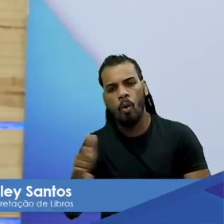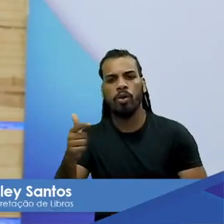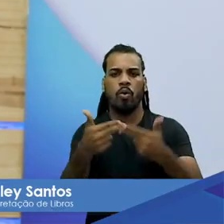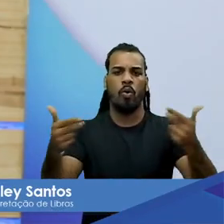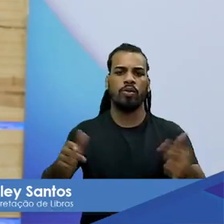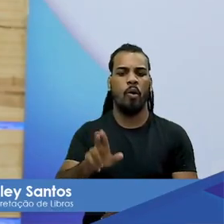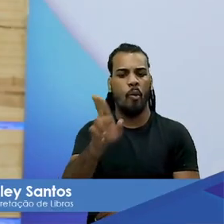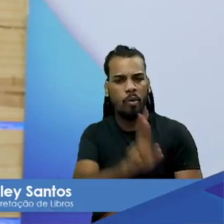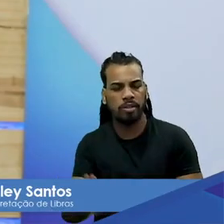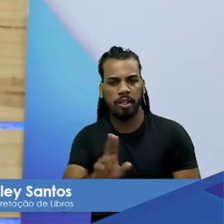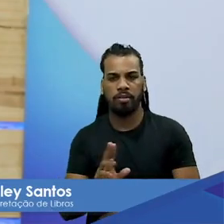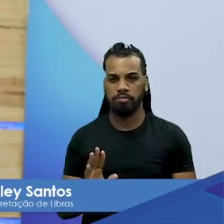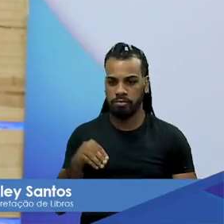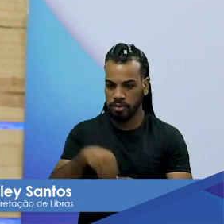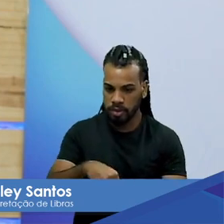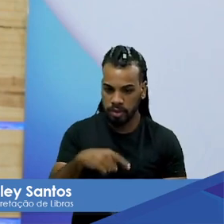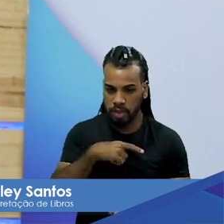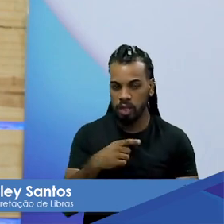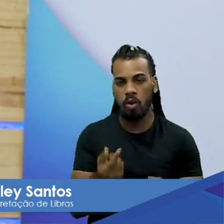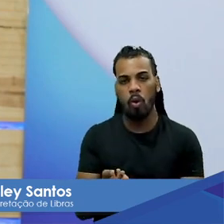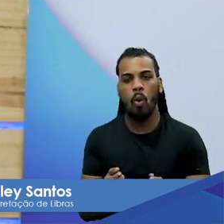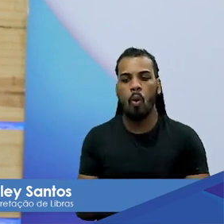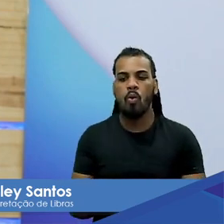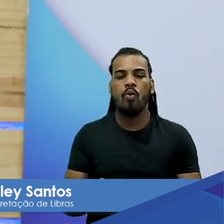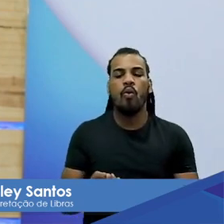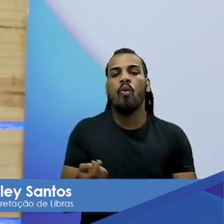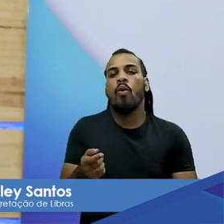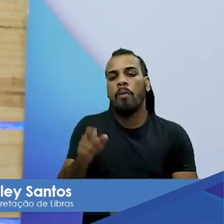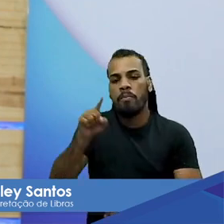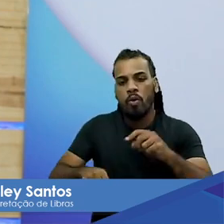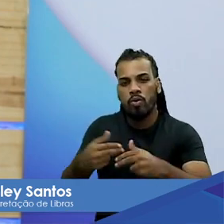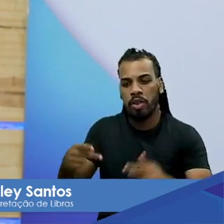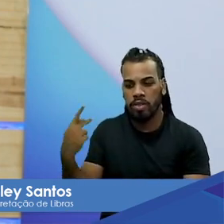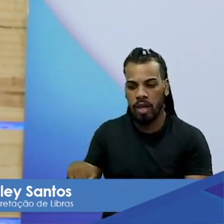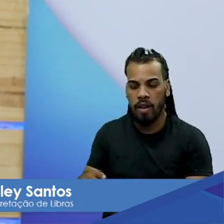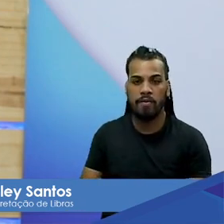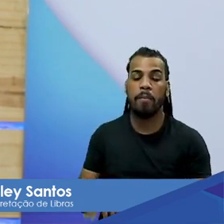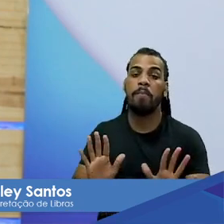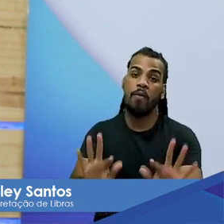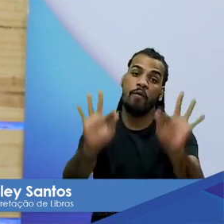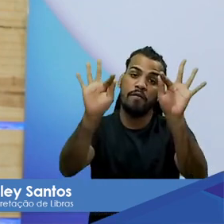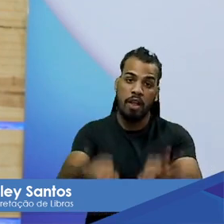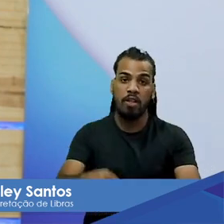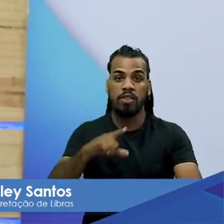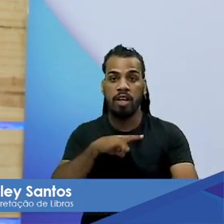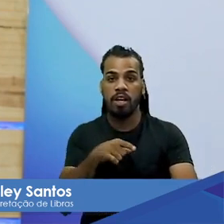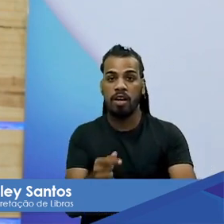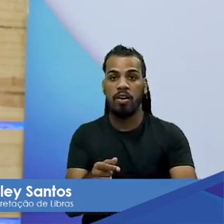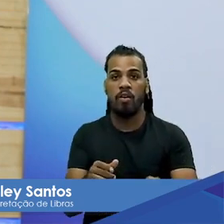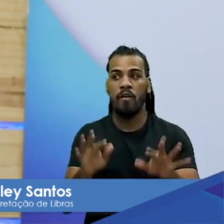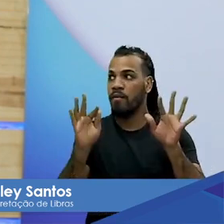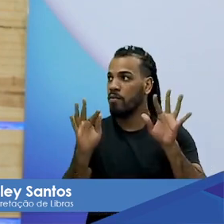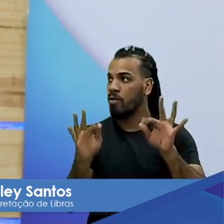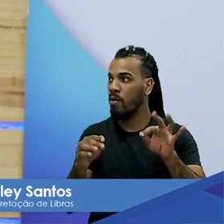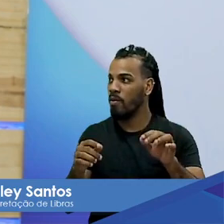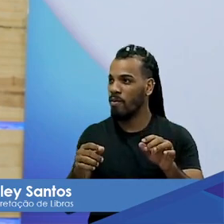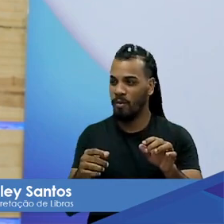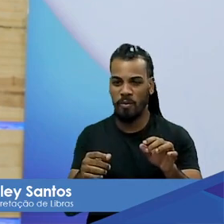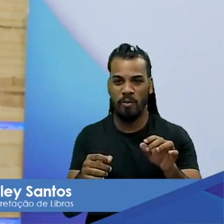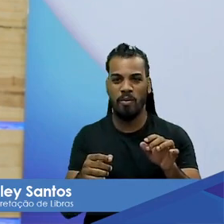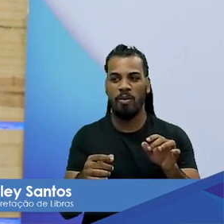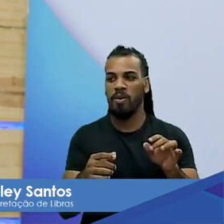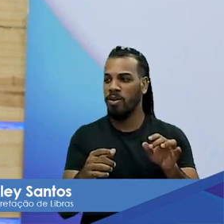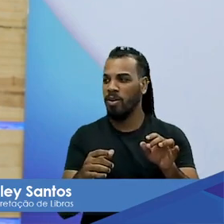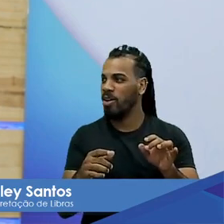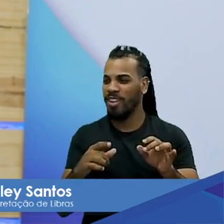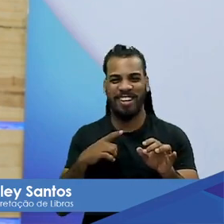na composição do custo do produto dele. Mas no final ele vai ter o custo direto do produto. Então esse é